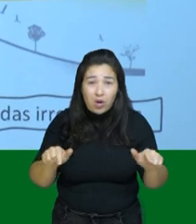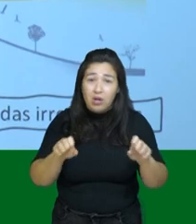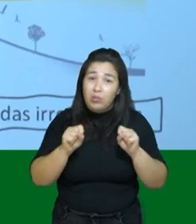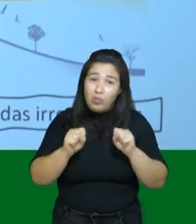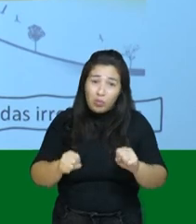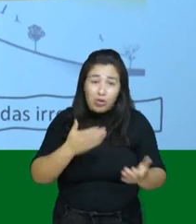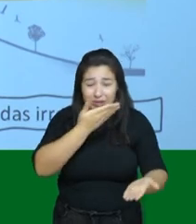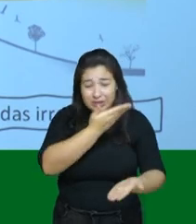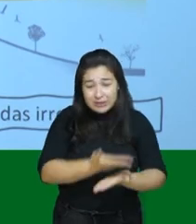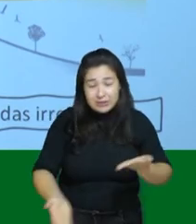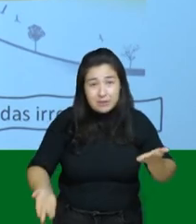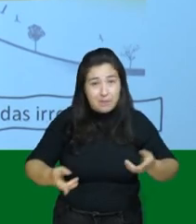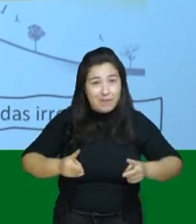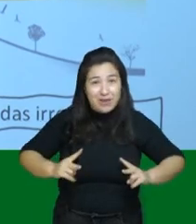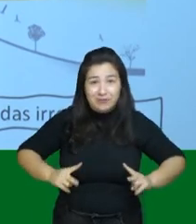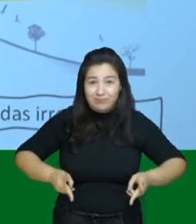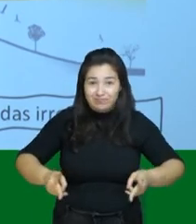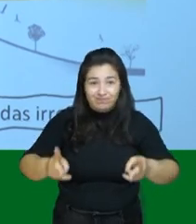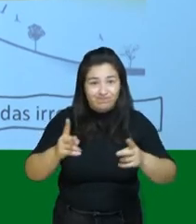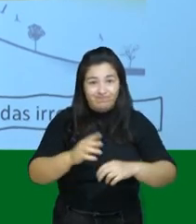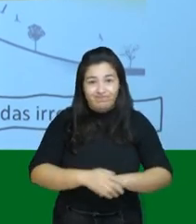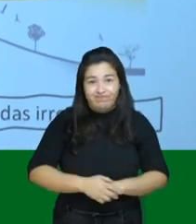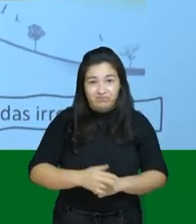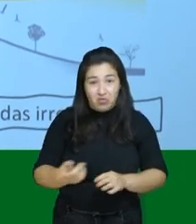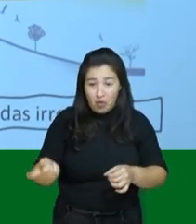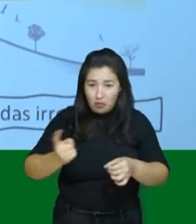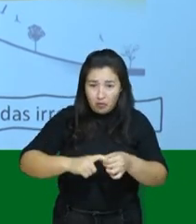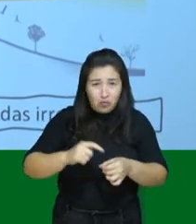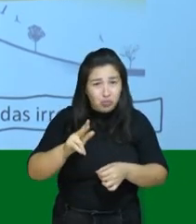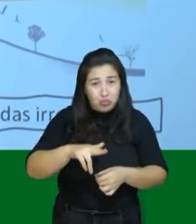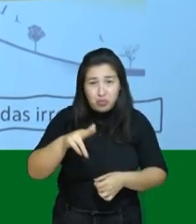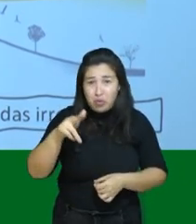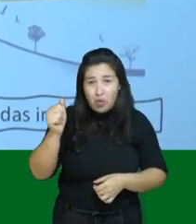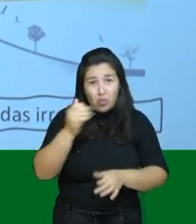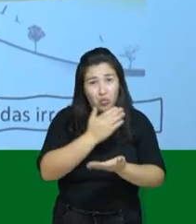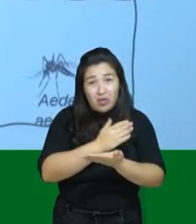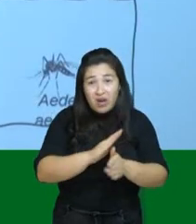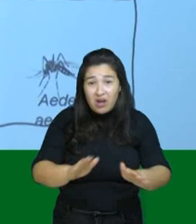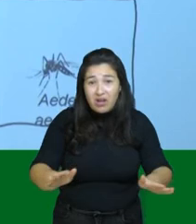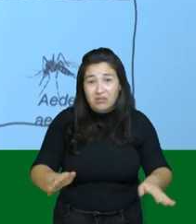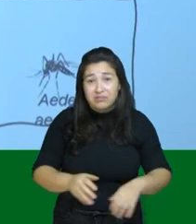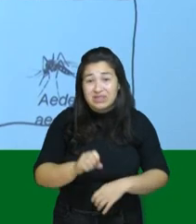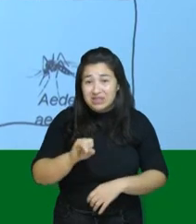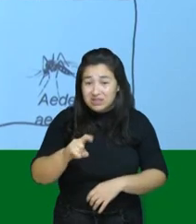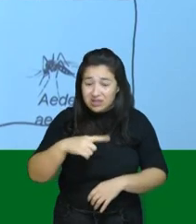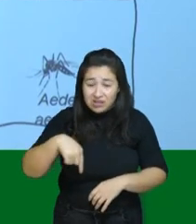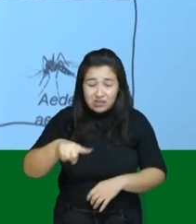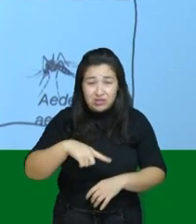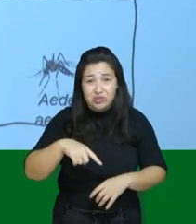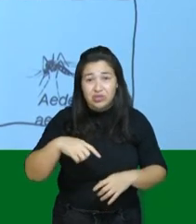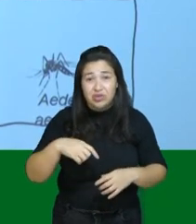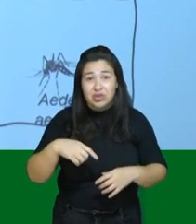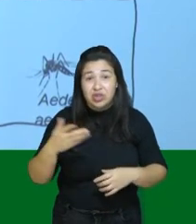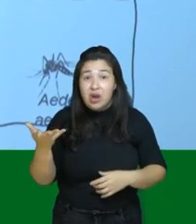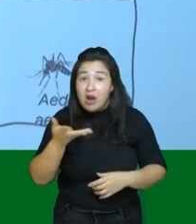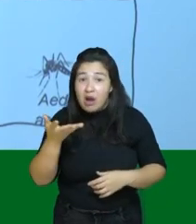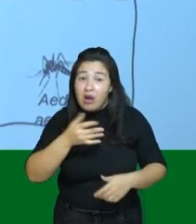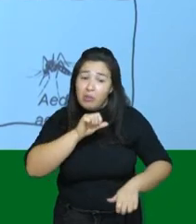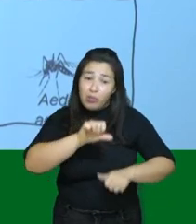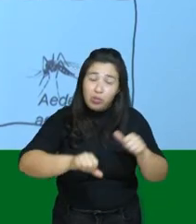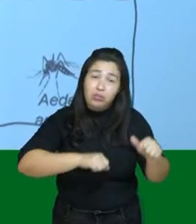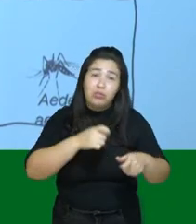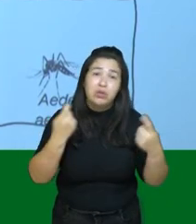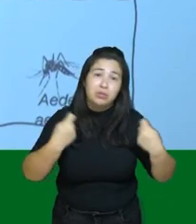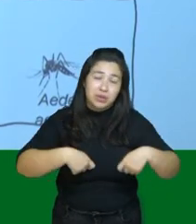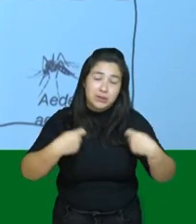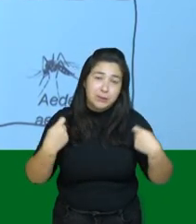vai talvez perdê-los para sempre, se a gente não agir rapidamente. Então, o que interessa